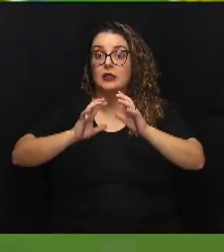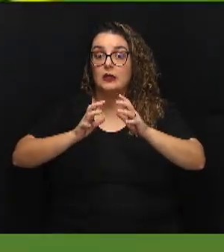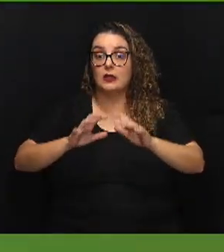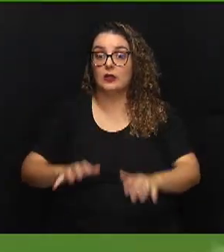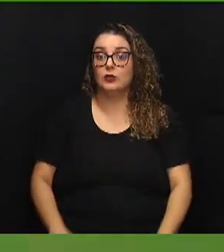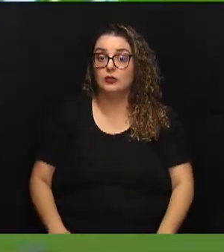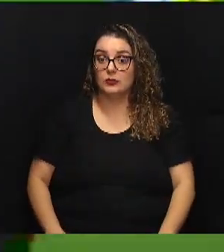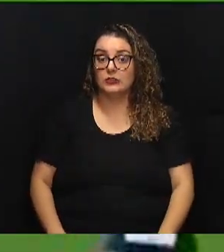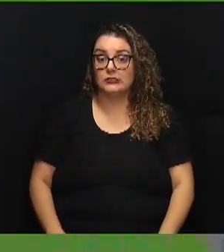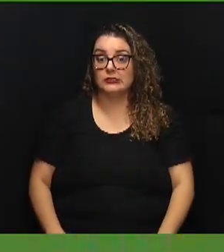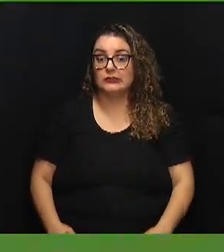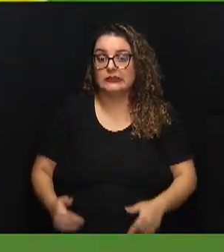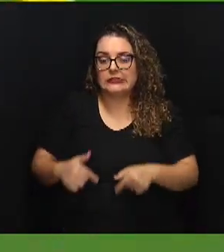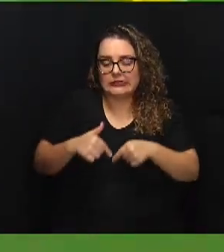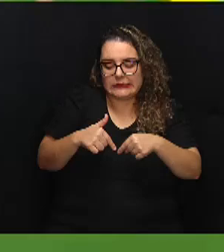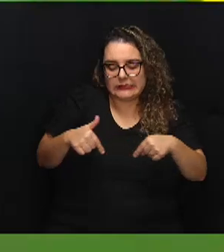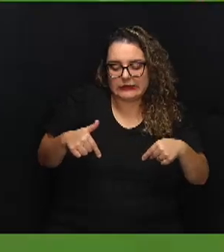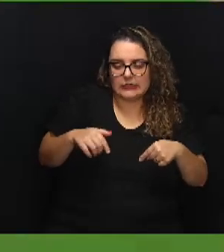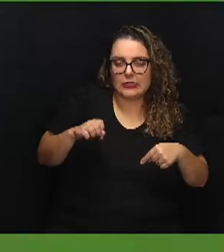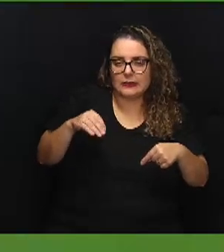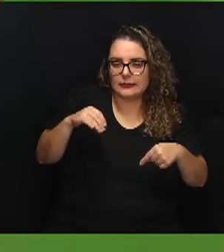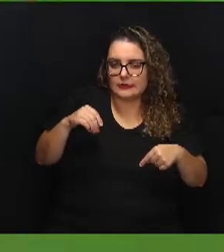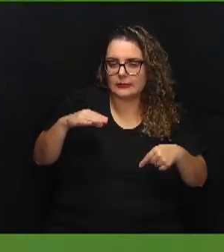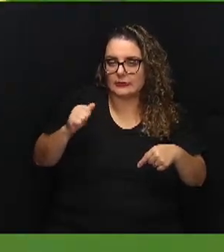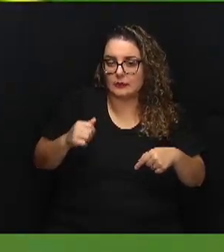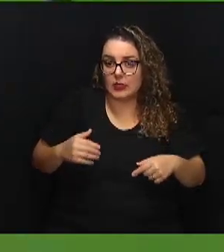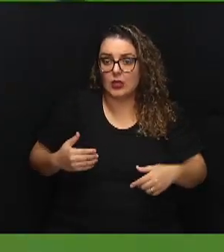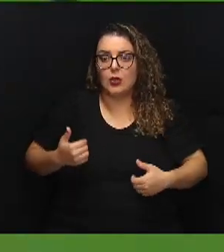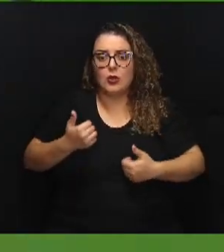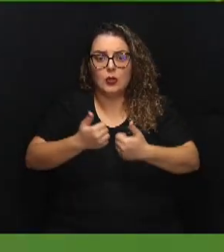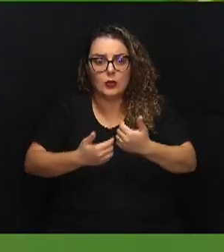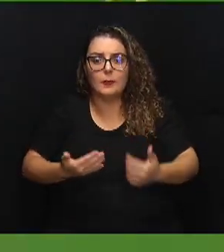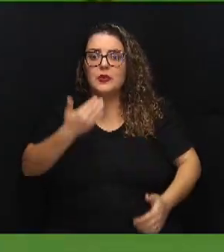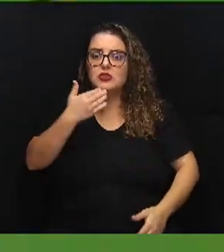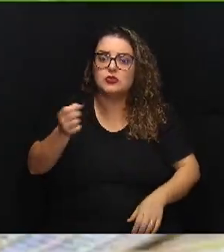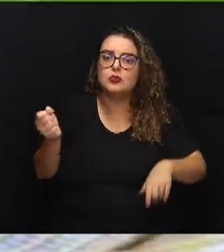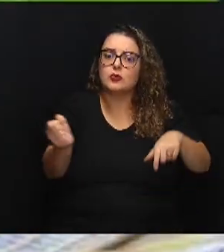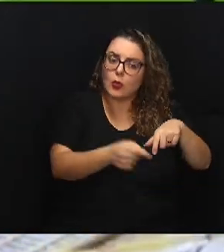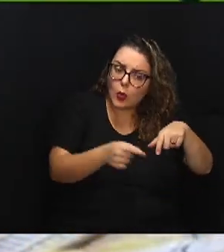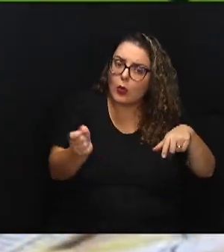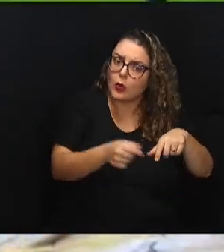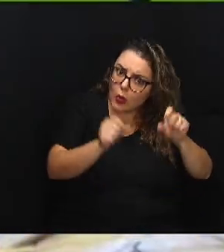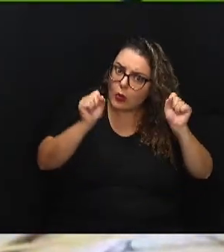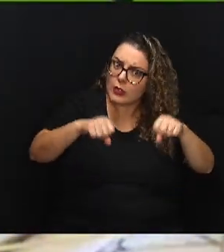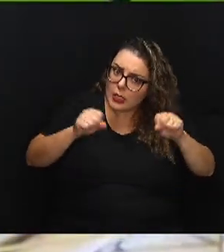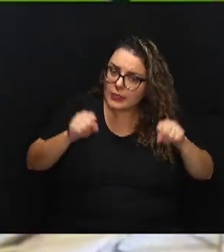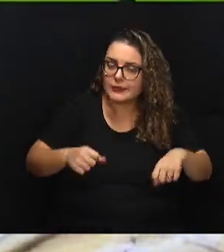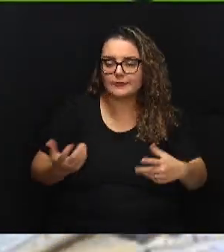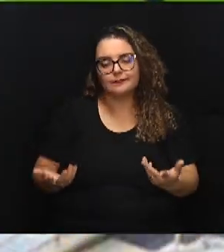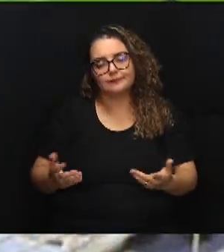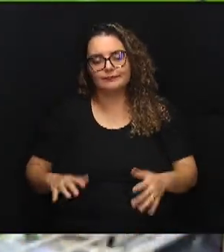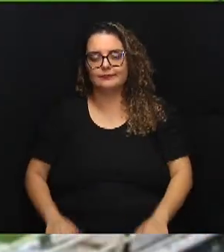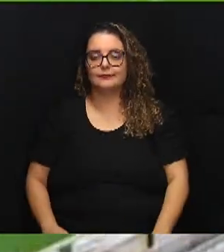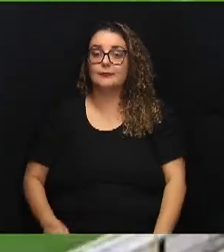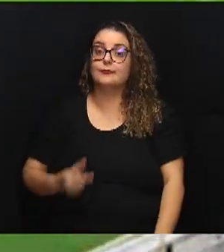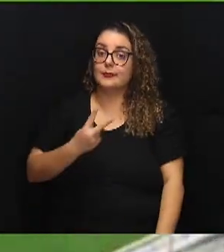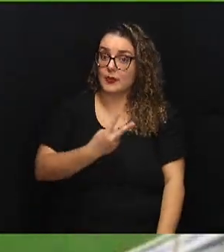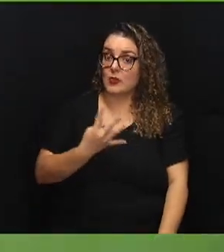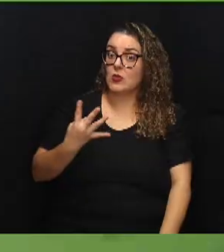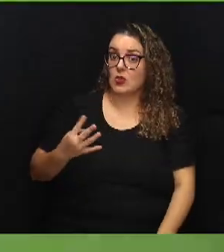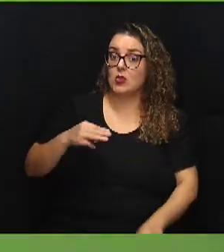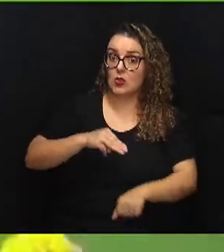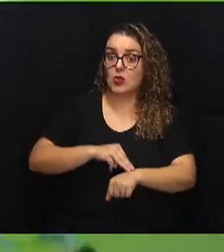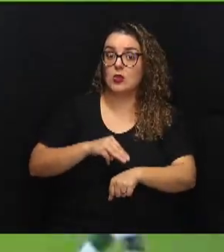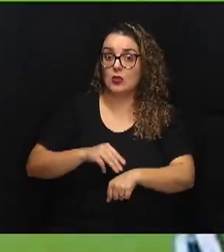ficou em cima da linha. Os jogadores ficaram pedindo gol. Aos 24 minutos, Rodrigo Ferreira